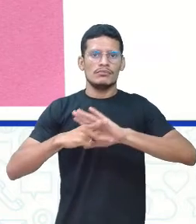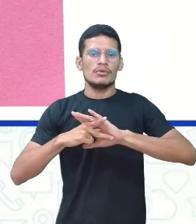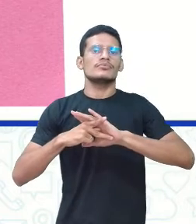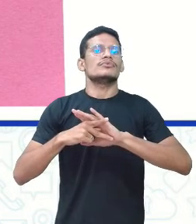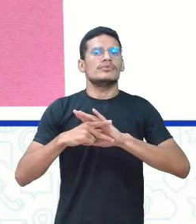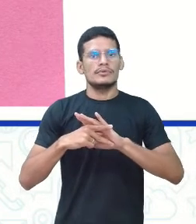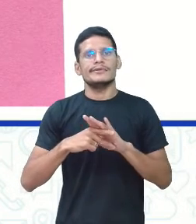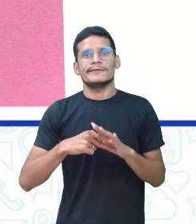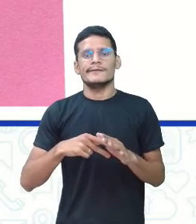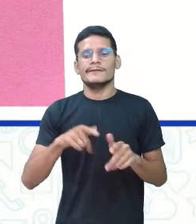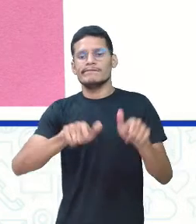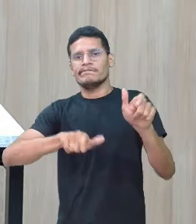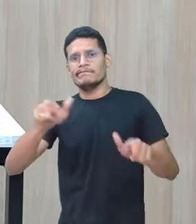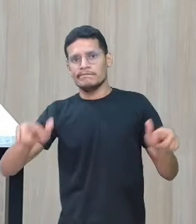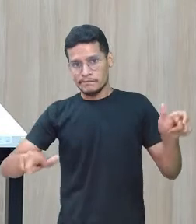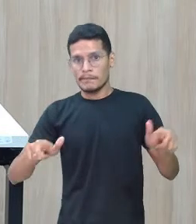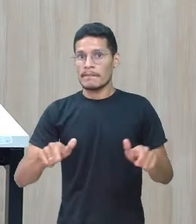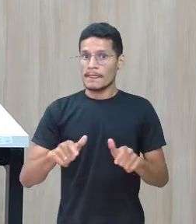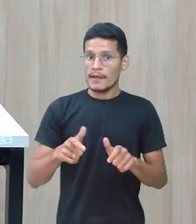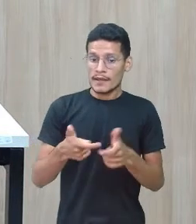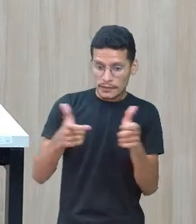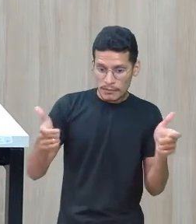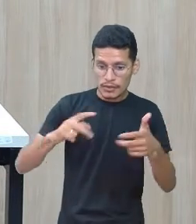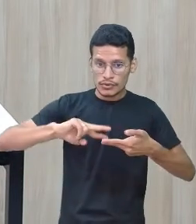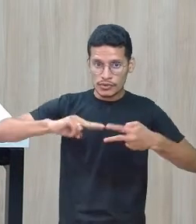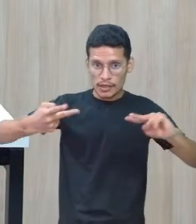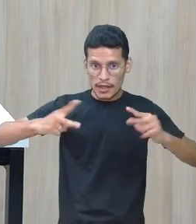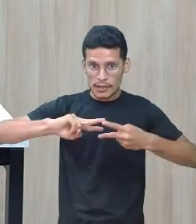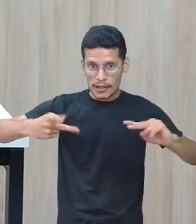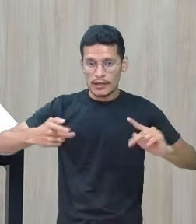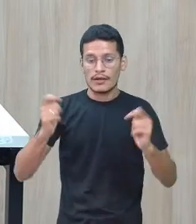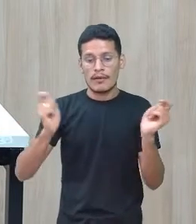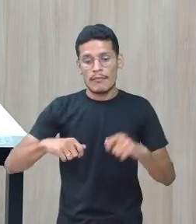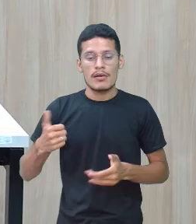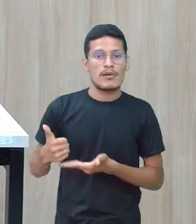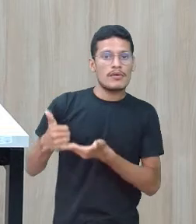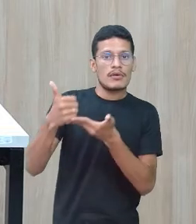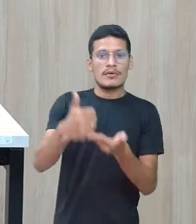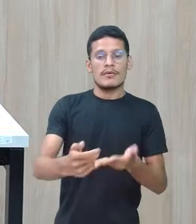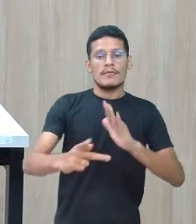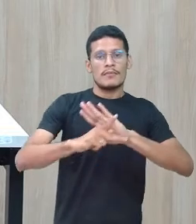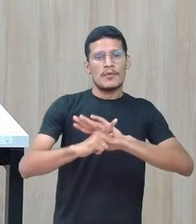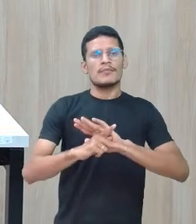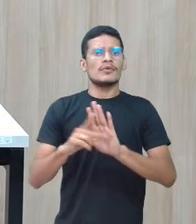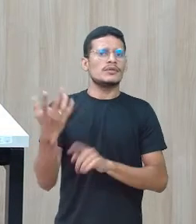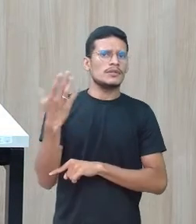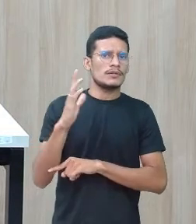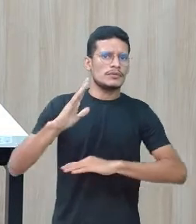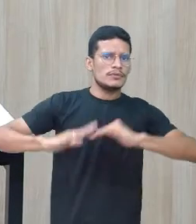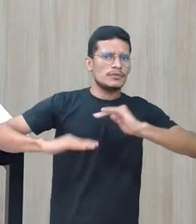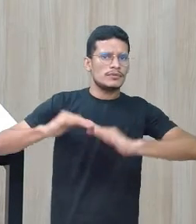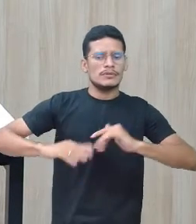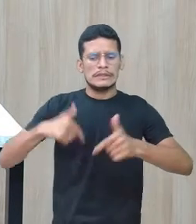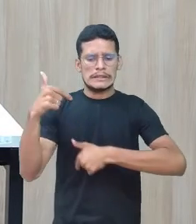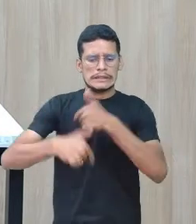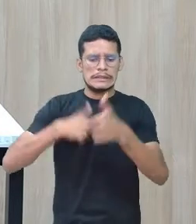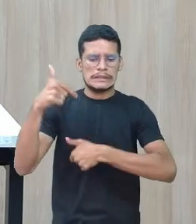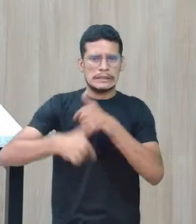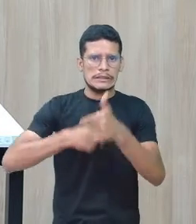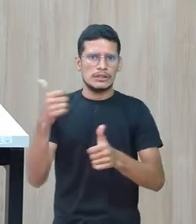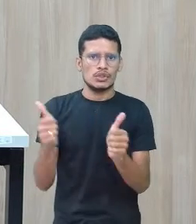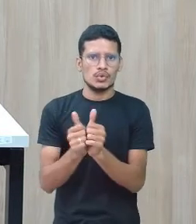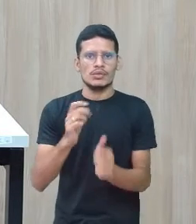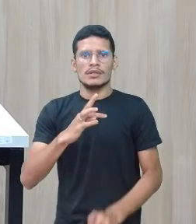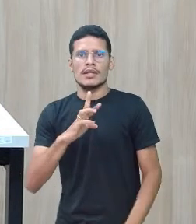a genética, o crescimento da genética, então, auxiliou os cientistas a trabalharem mais junto com a